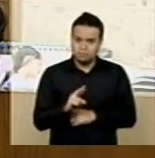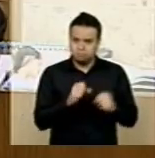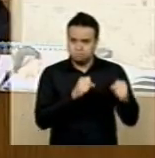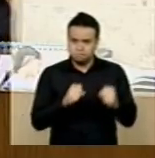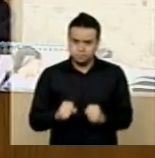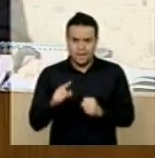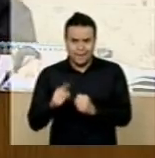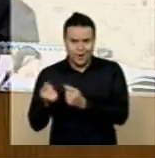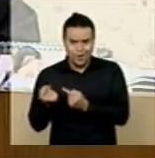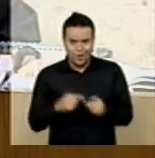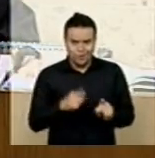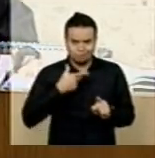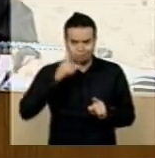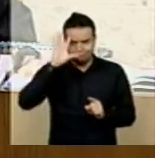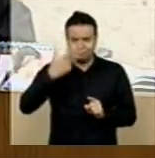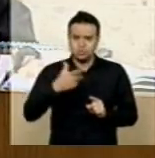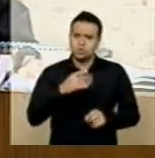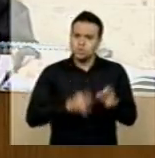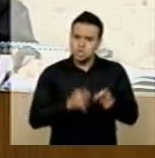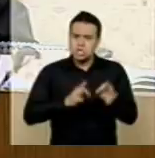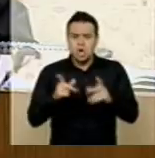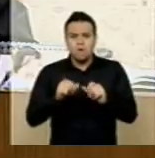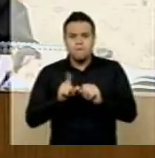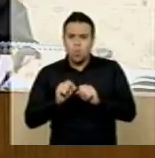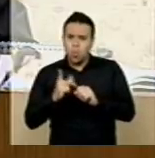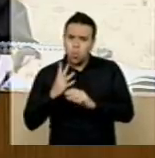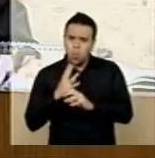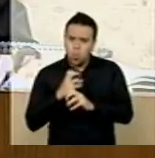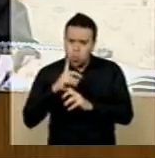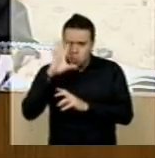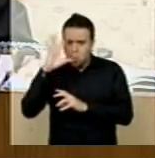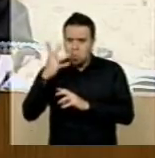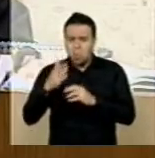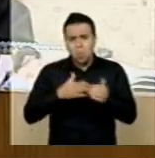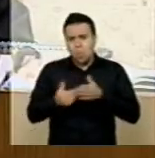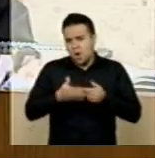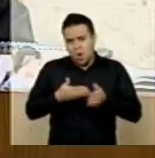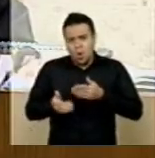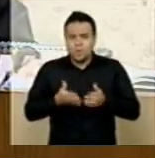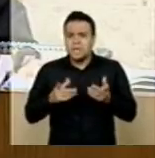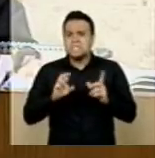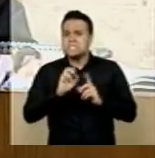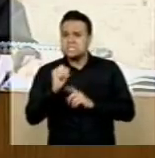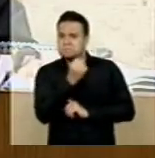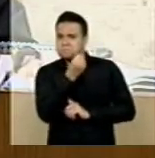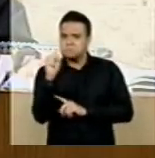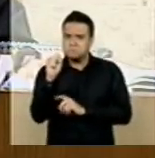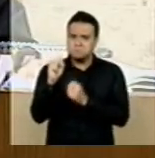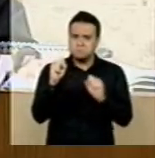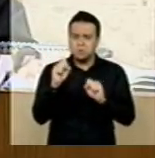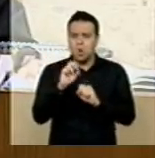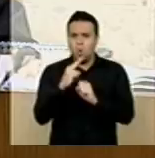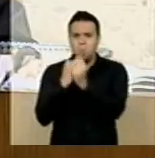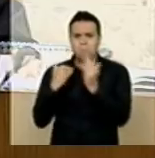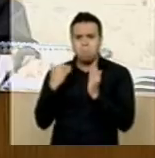as decisões judiciais e resolvem revisá-las por qualquer mecanismo de força que